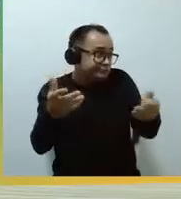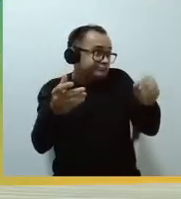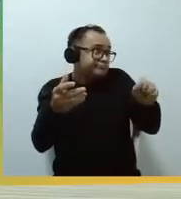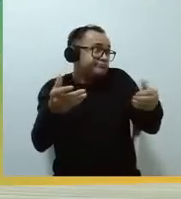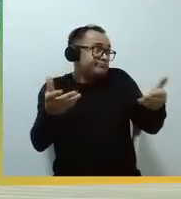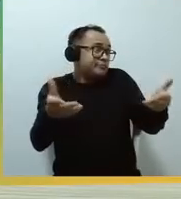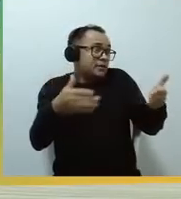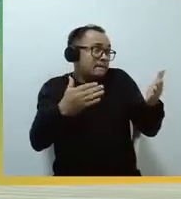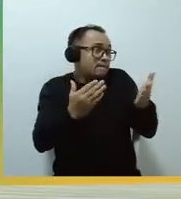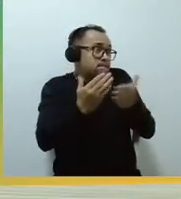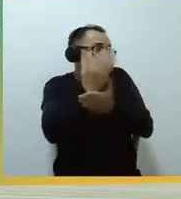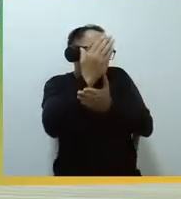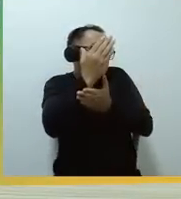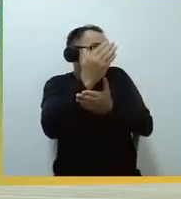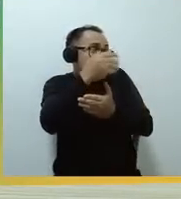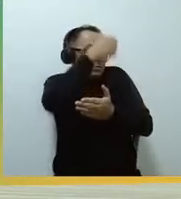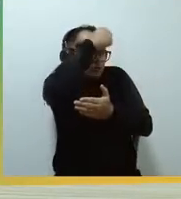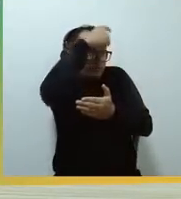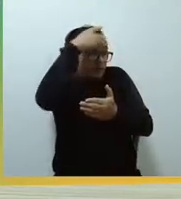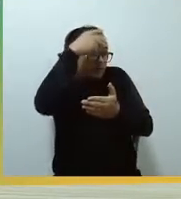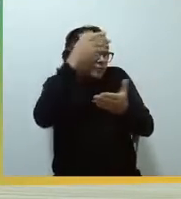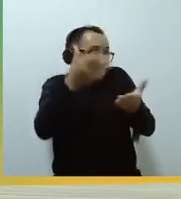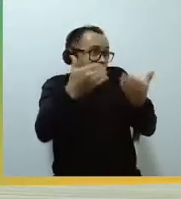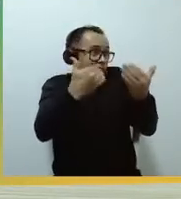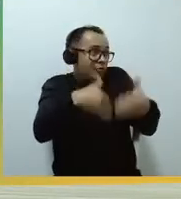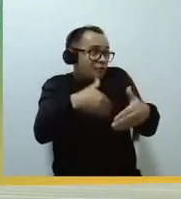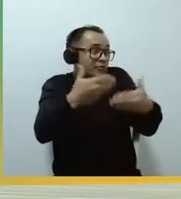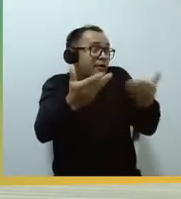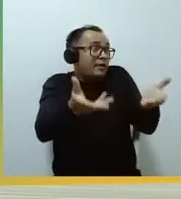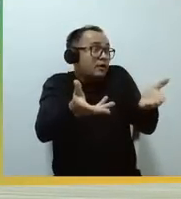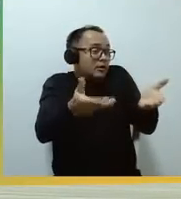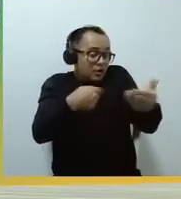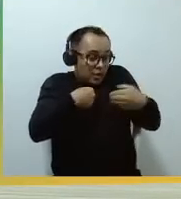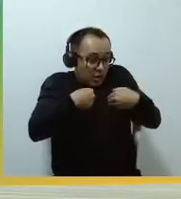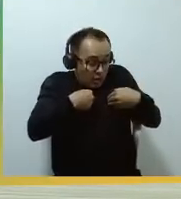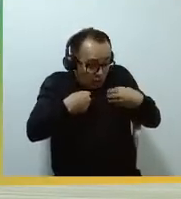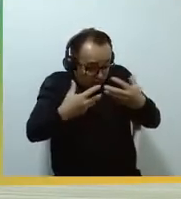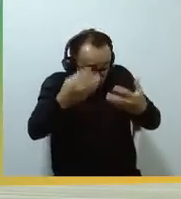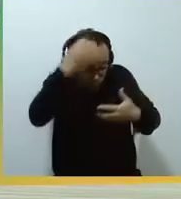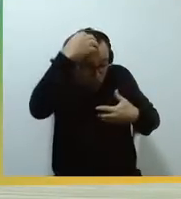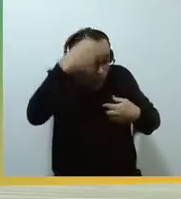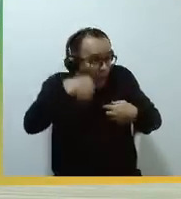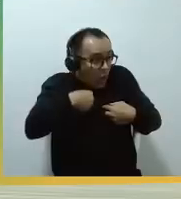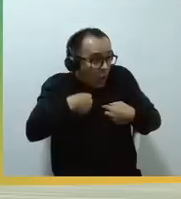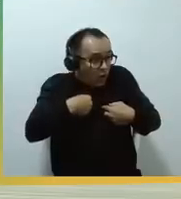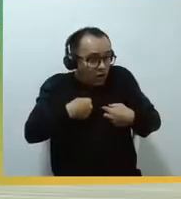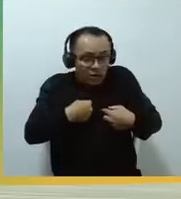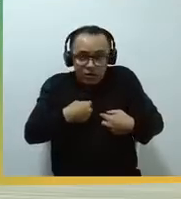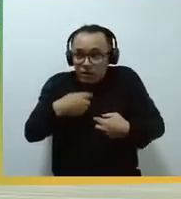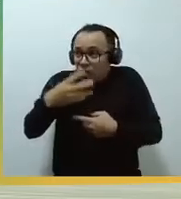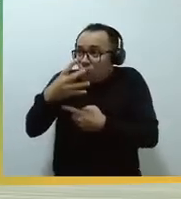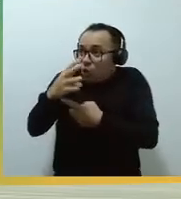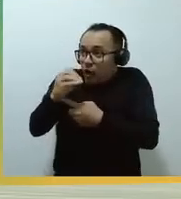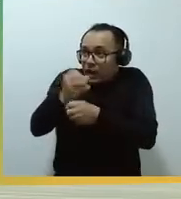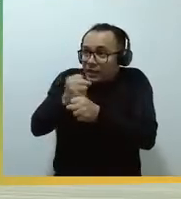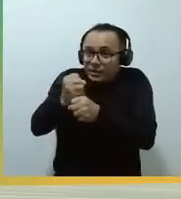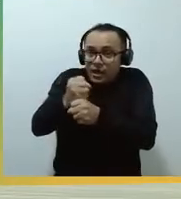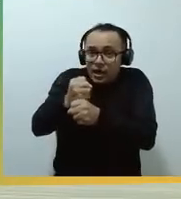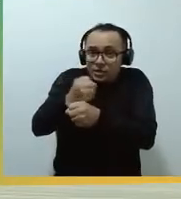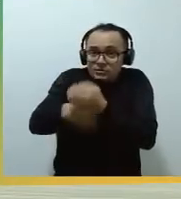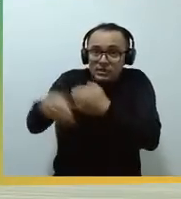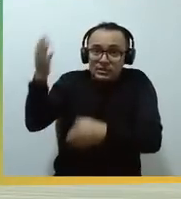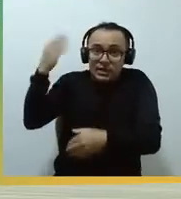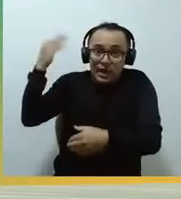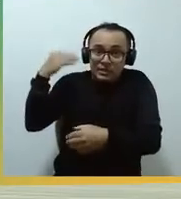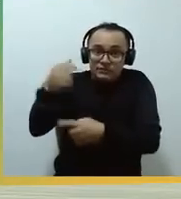eu tenho a ver com isso? Se o cara está de licença de... Não, o senhor tem a ver, porque ele foi seu funcionário comissionado no primeiro governo. Ele foi há 40 anos atrás, pô. Você está falando de 2002? Mas